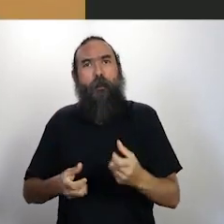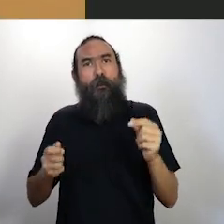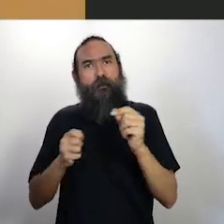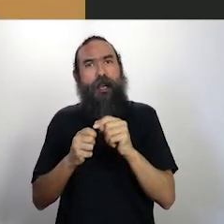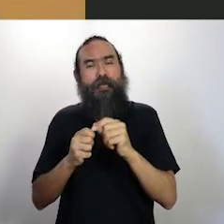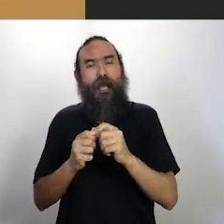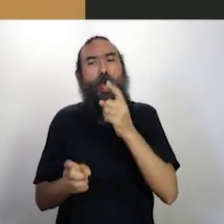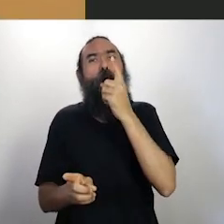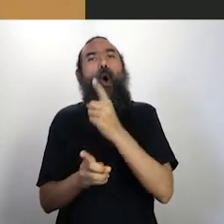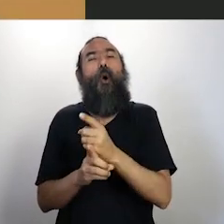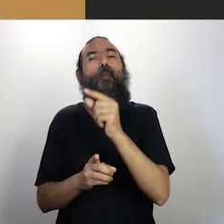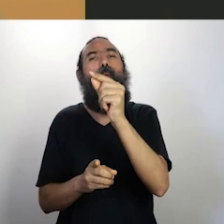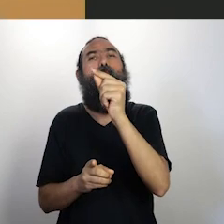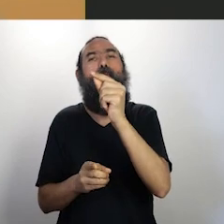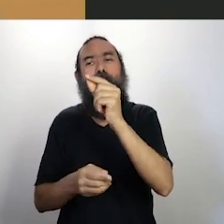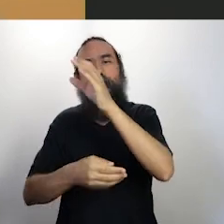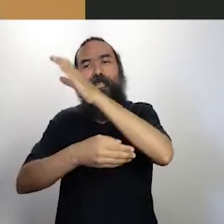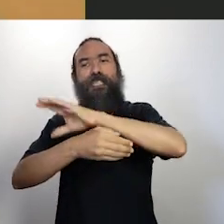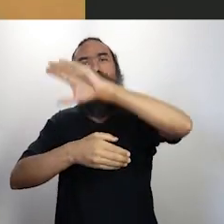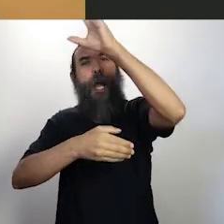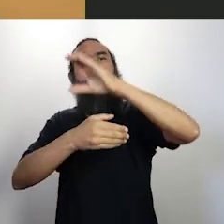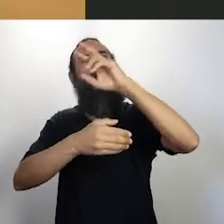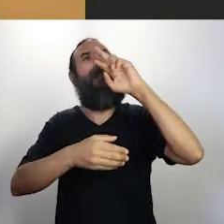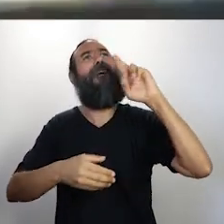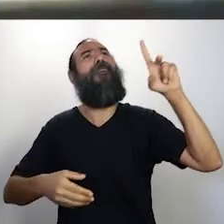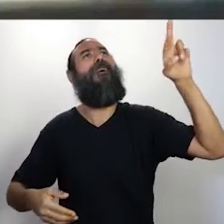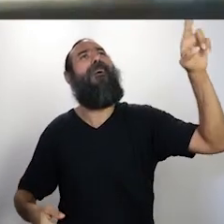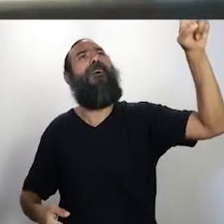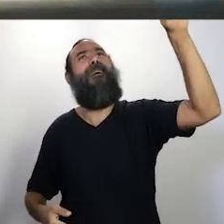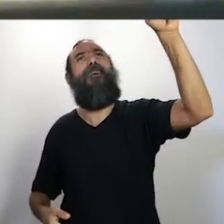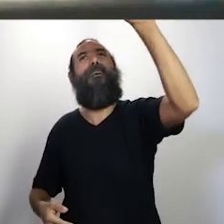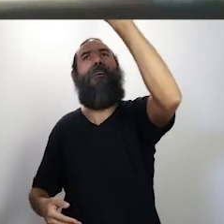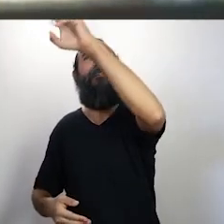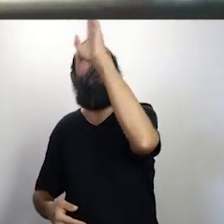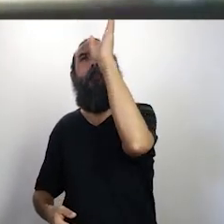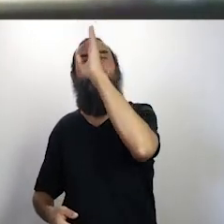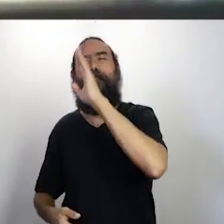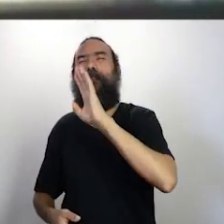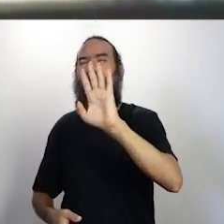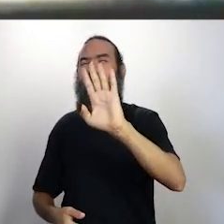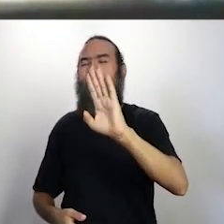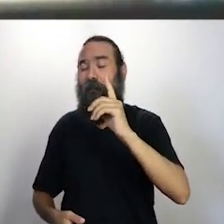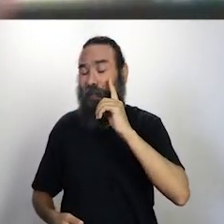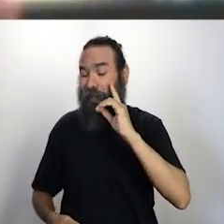encontro das chapadas que vai ser lindo eu quero fazer lembrança bom